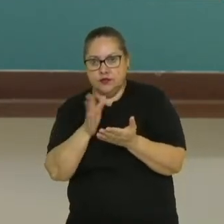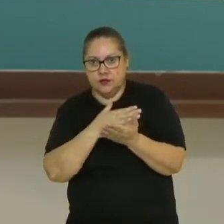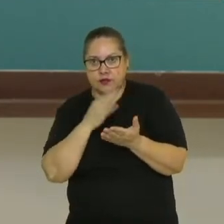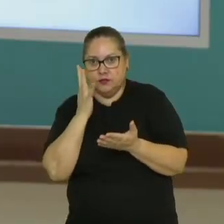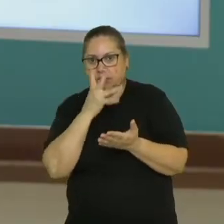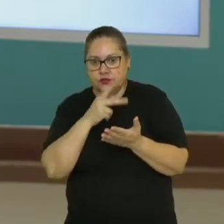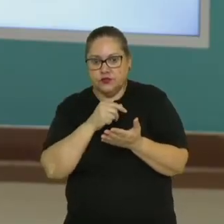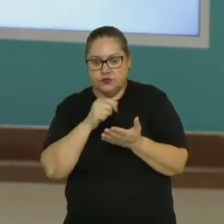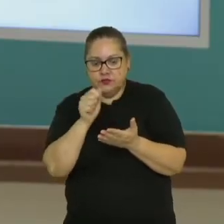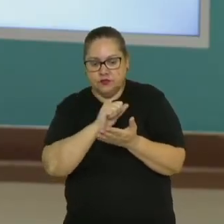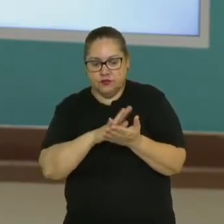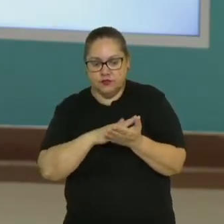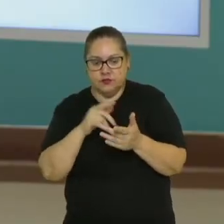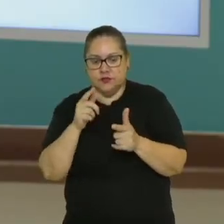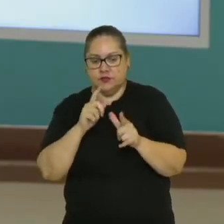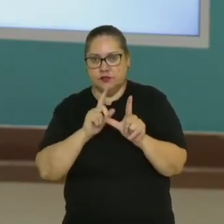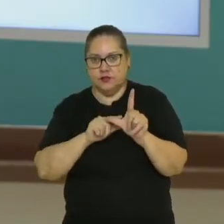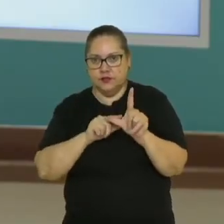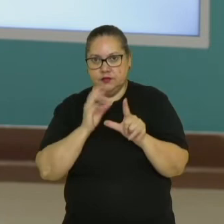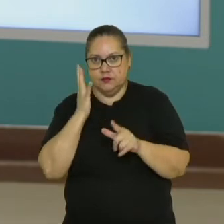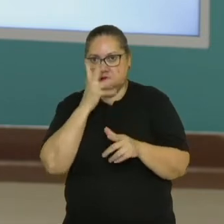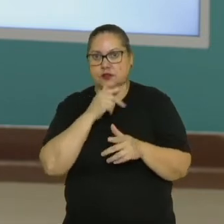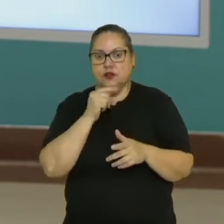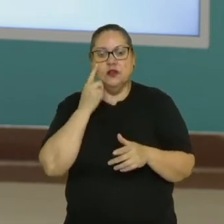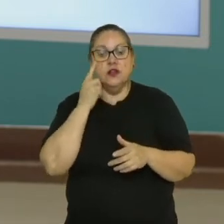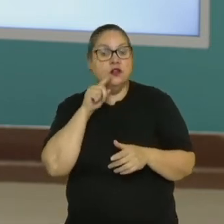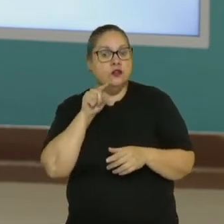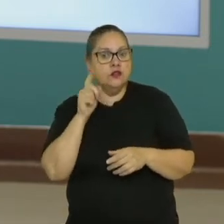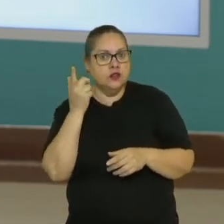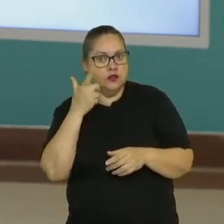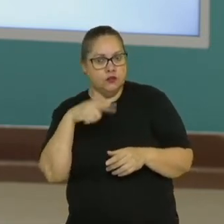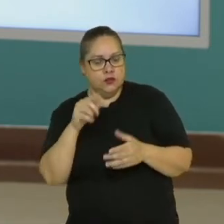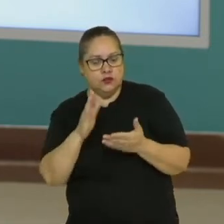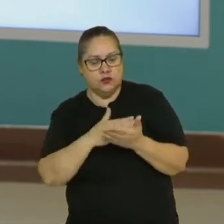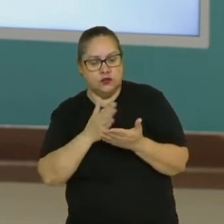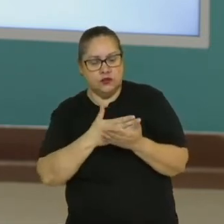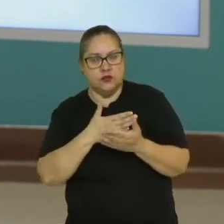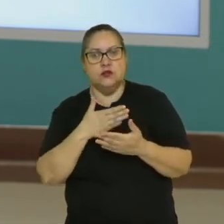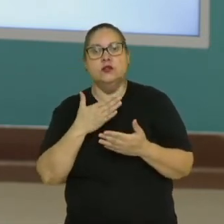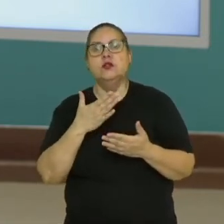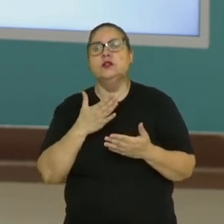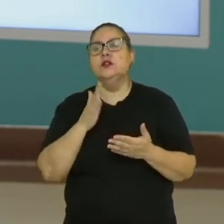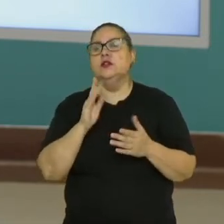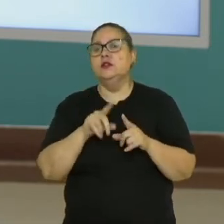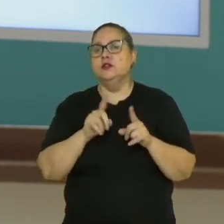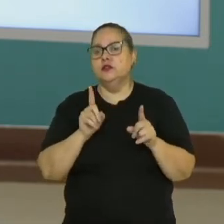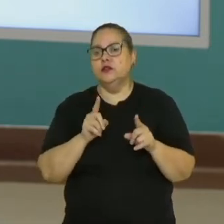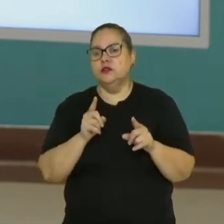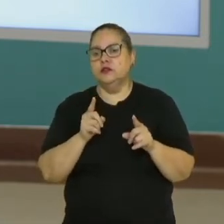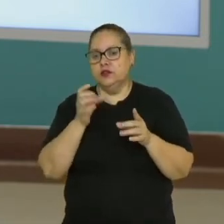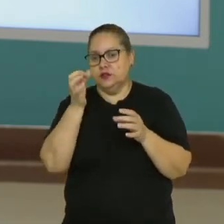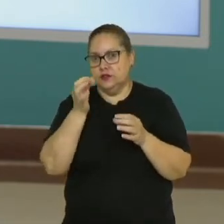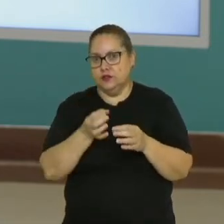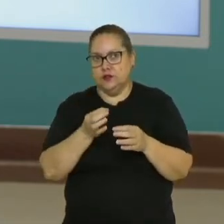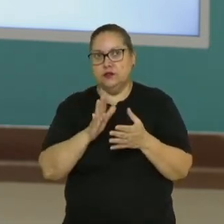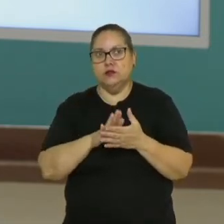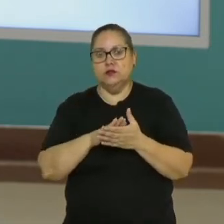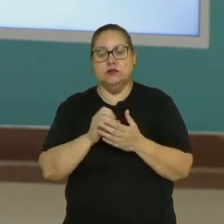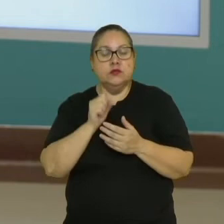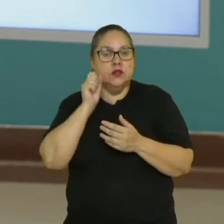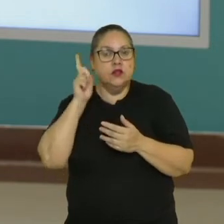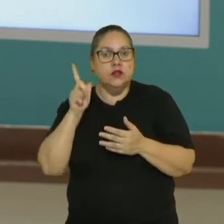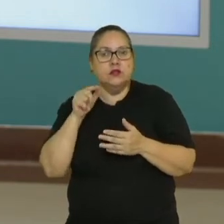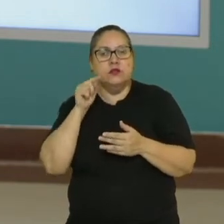atividade? Com a letra bonita? Ah, eu quero ver esse caderno depois. E provavelmente você acertou essa atividade.